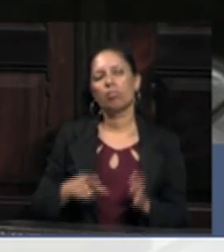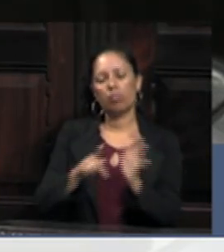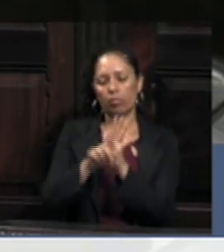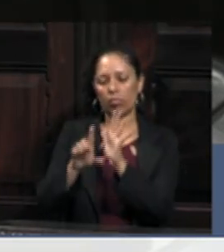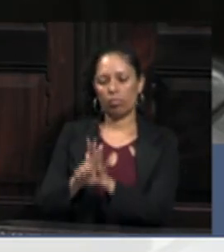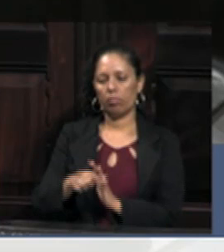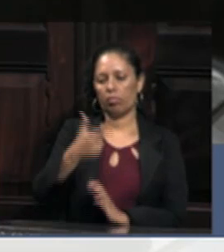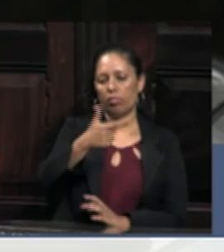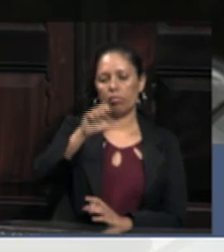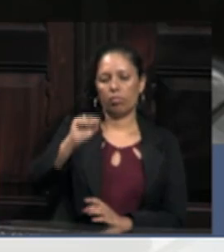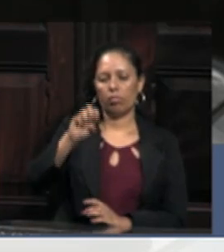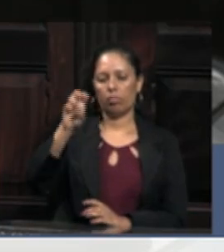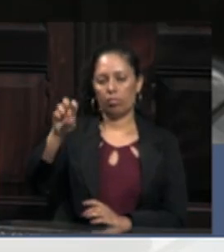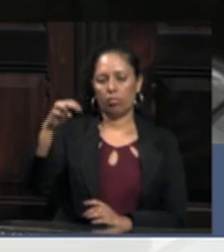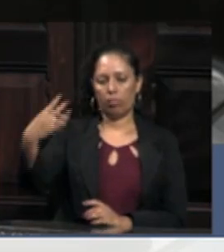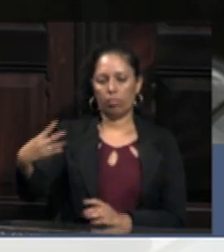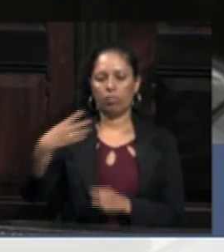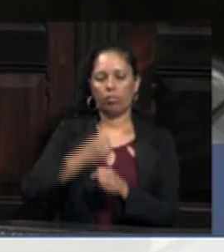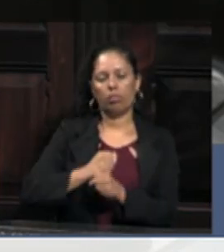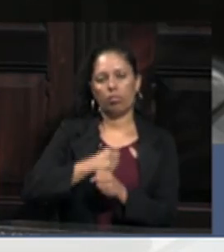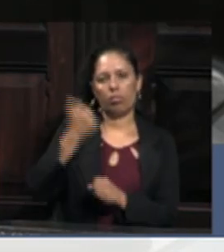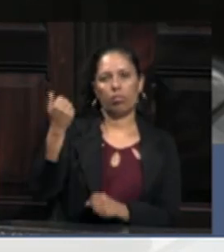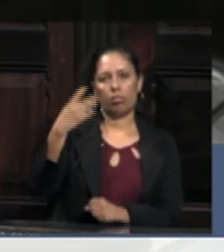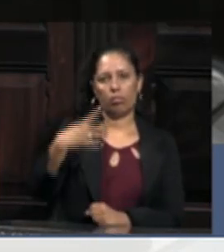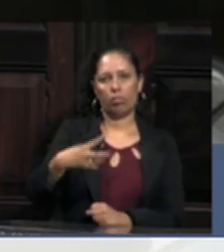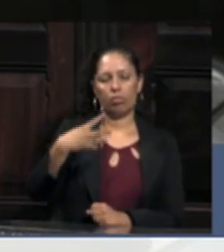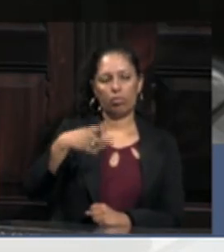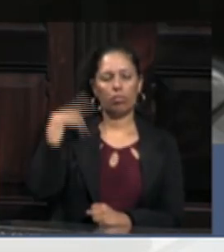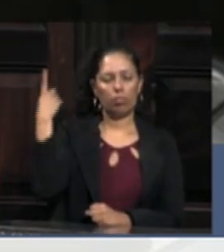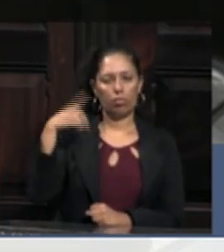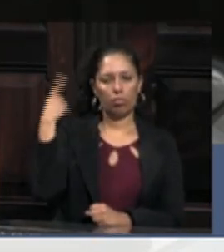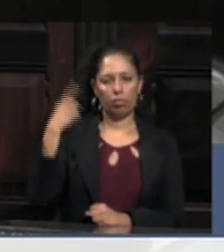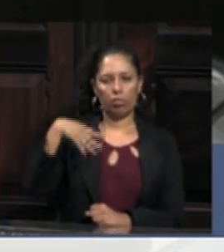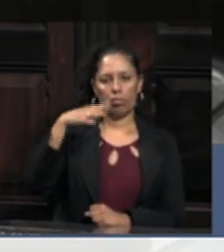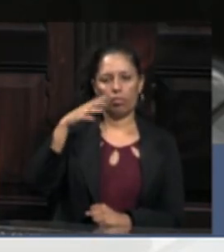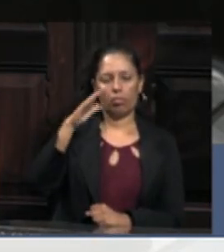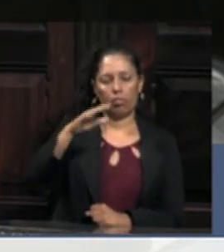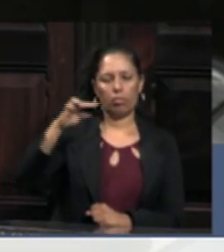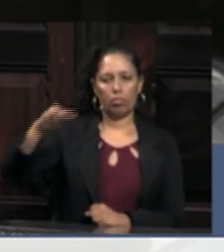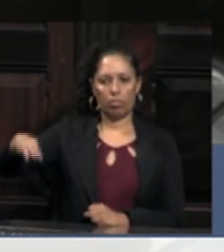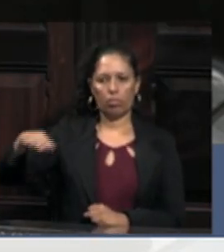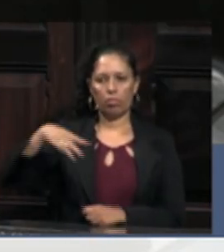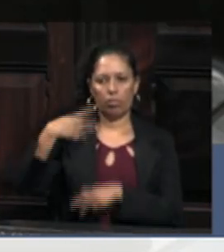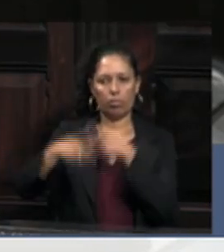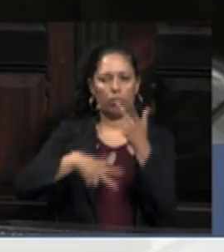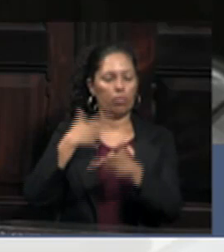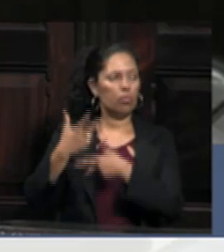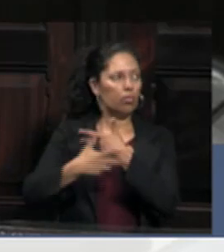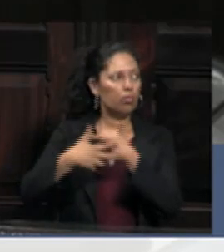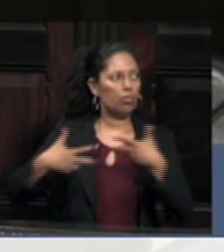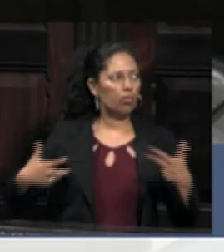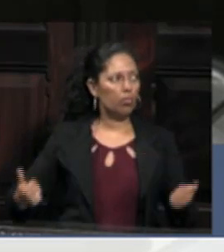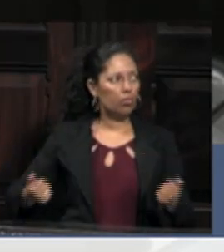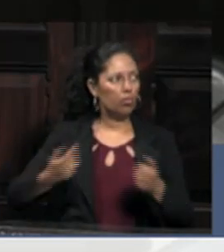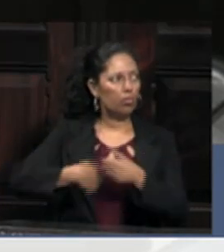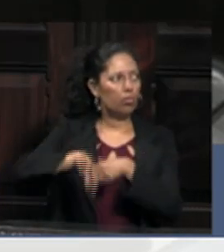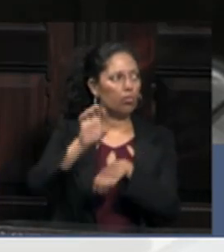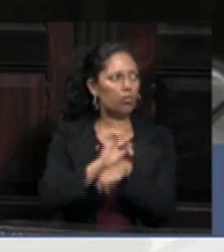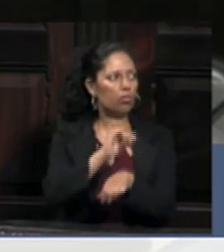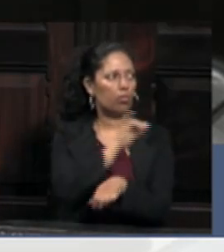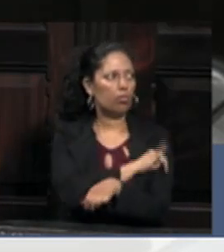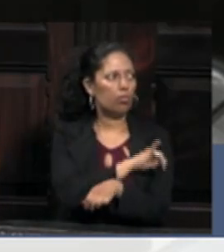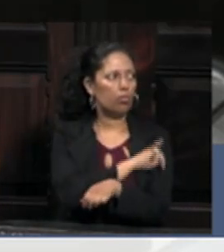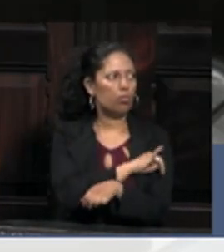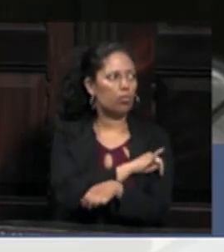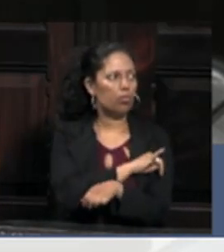Projeto de lei 2851-A de 2014, de autoria do deputado Carlos Mink, que cria o Programa Estadual de Reuso de Efluentes das Estações de Tratamento de